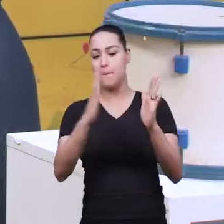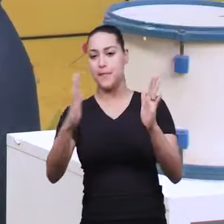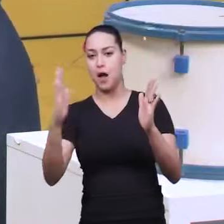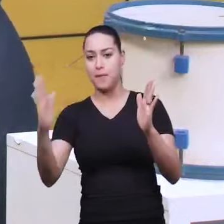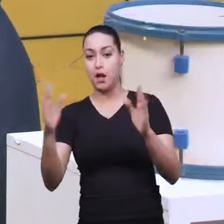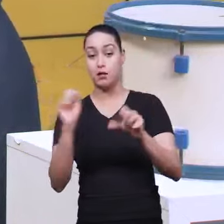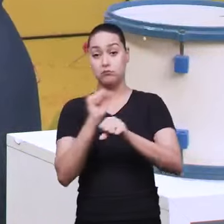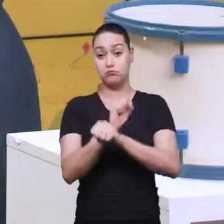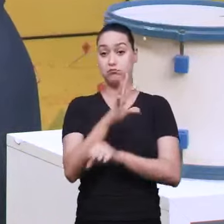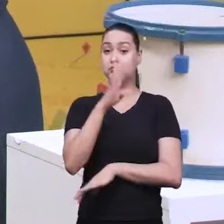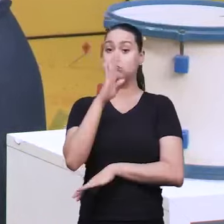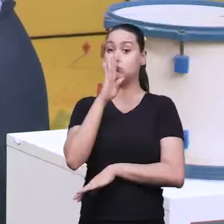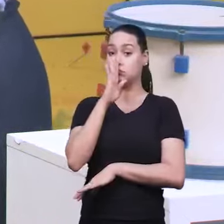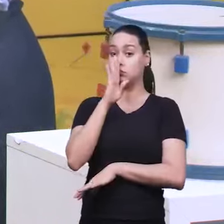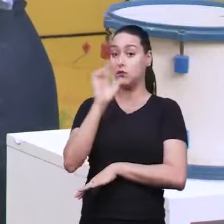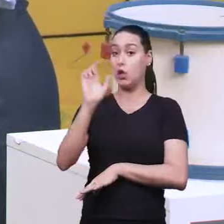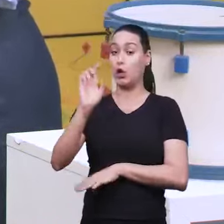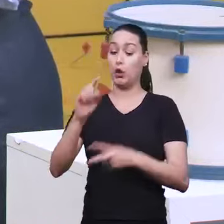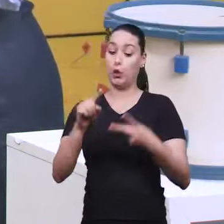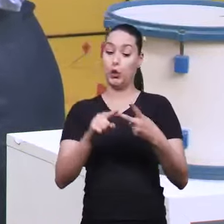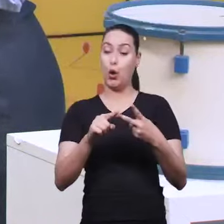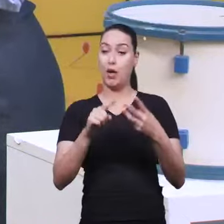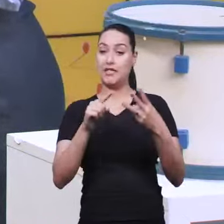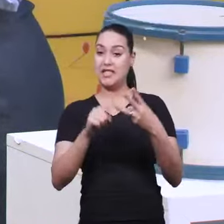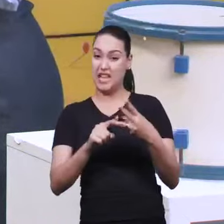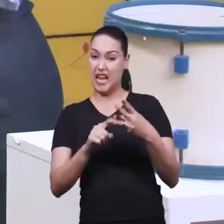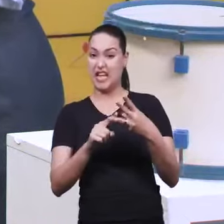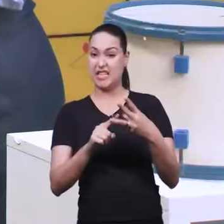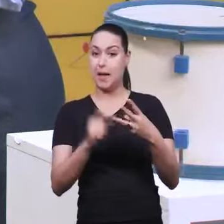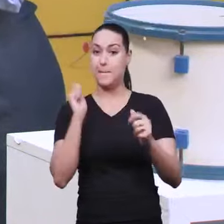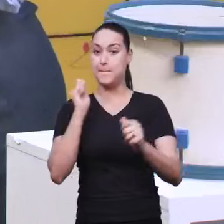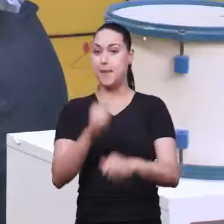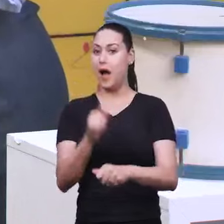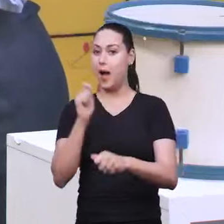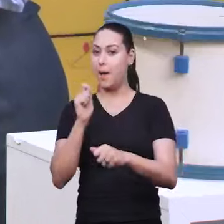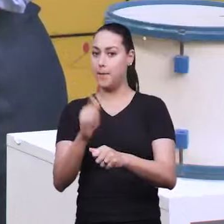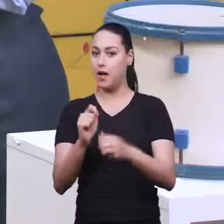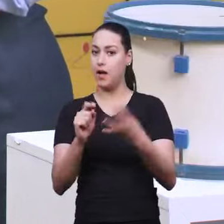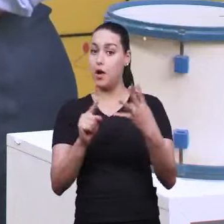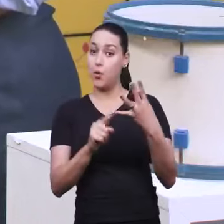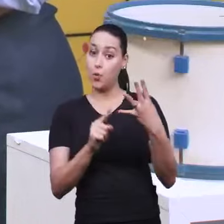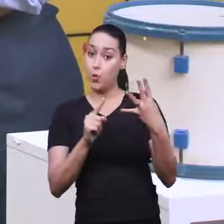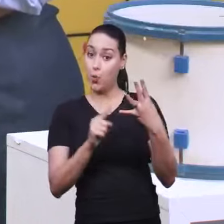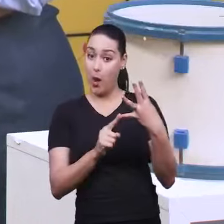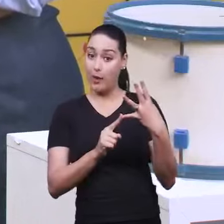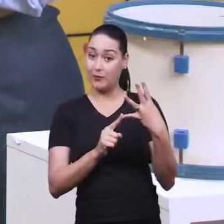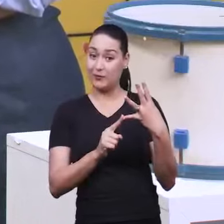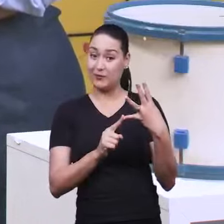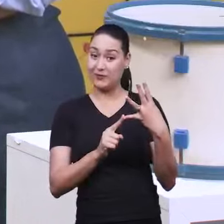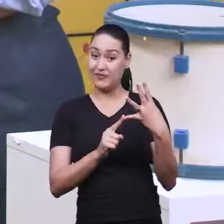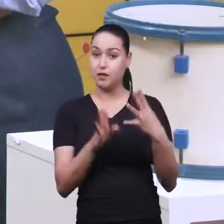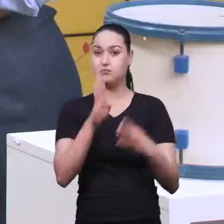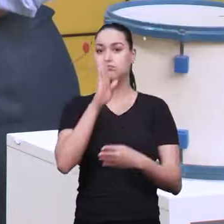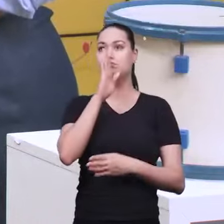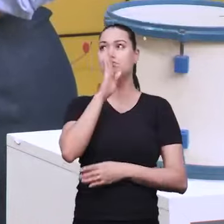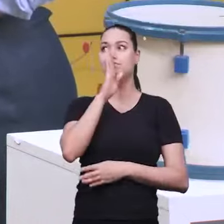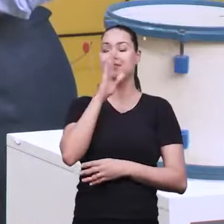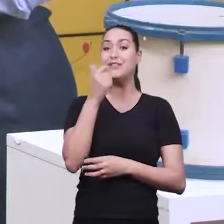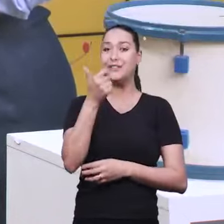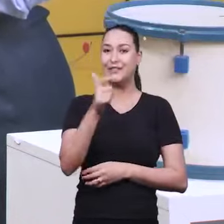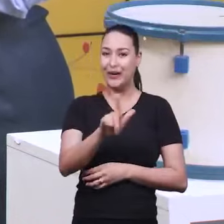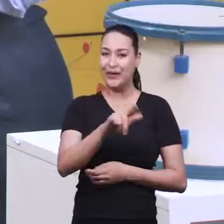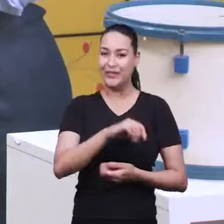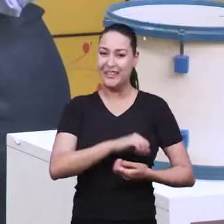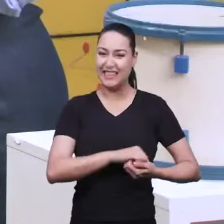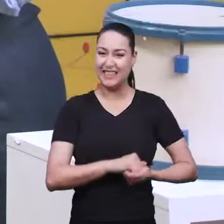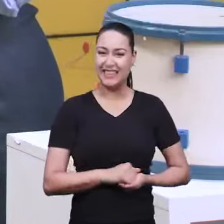primeiro é uma pausa silêncio. 2, 3, nós vamos tocar. O 4º tempo, outro